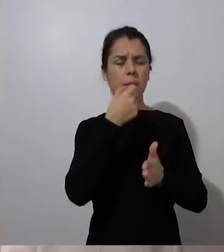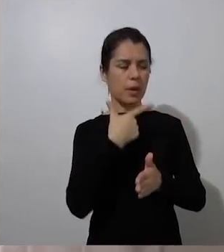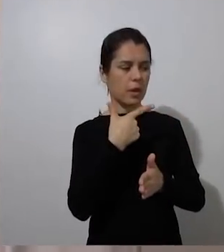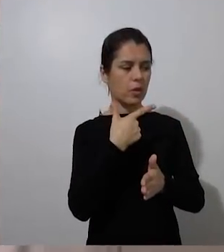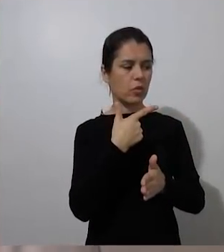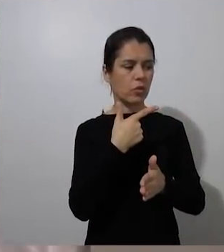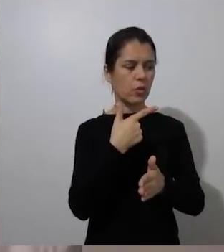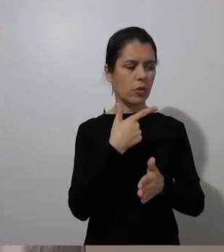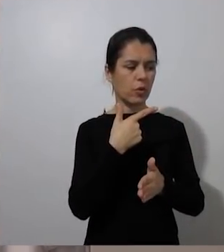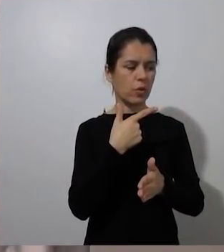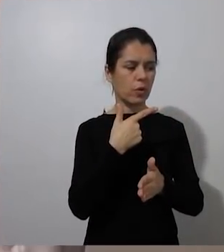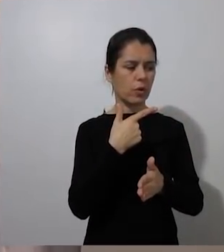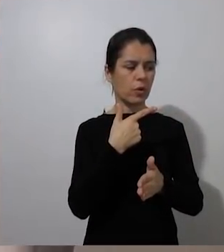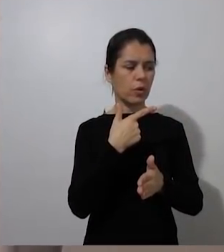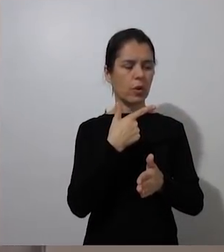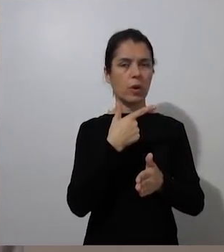pesquisado para